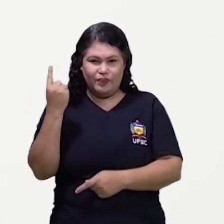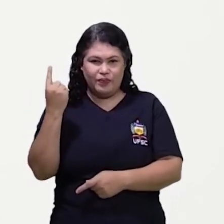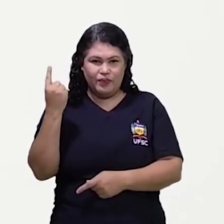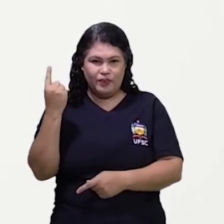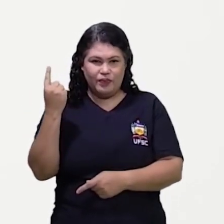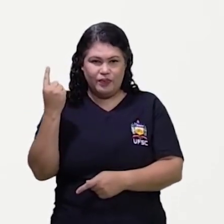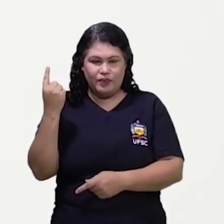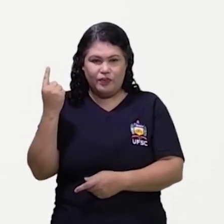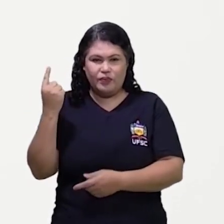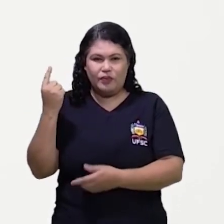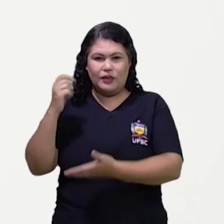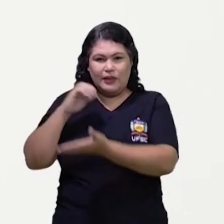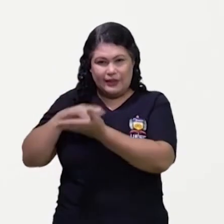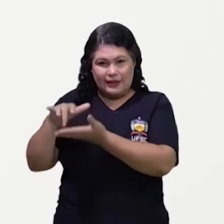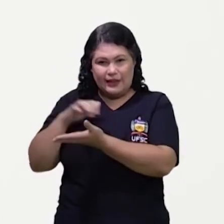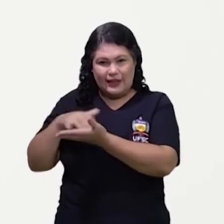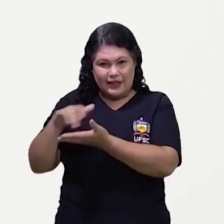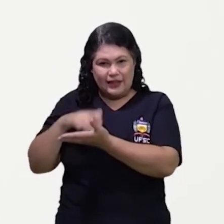Vamos ver.